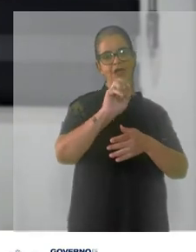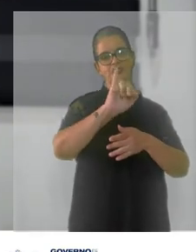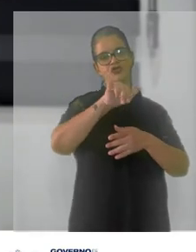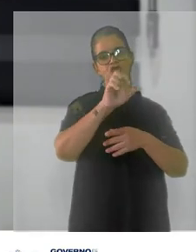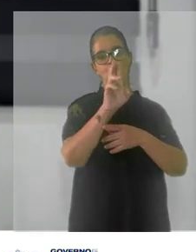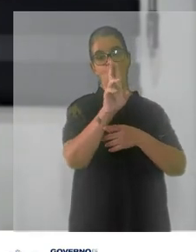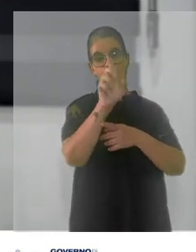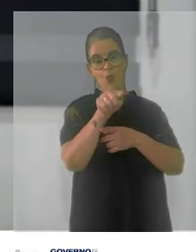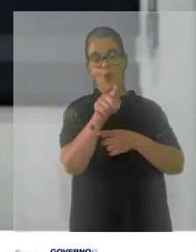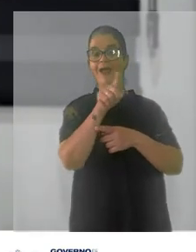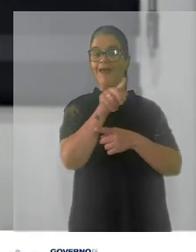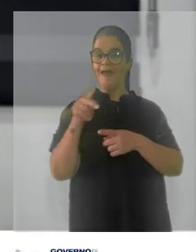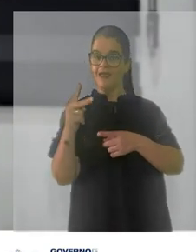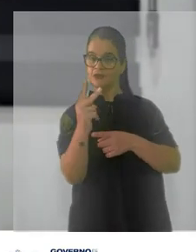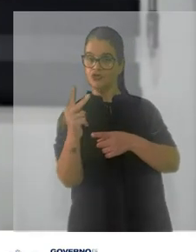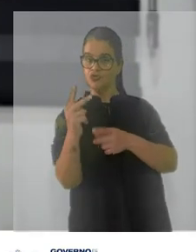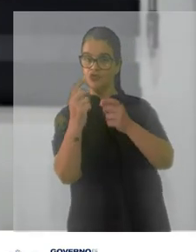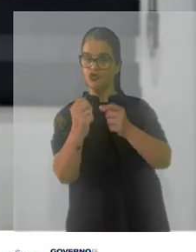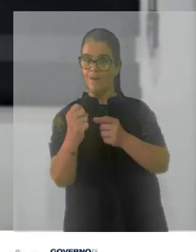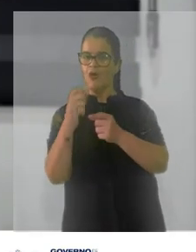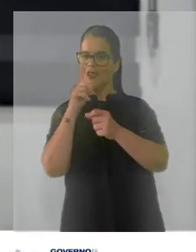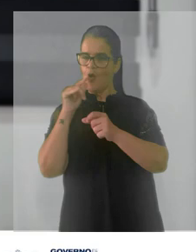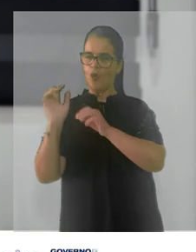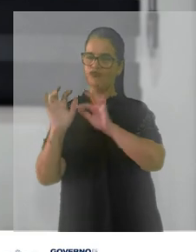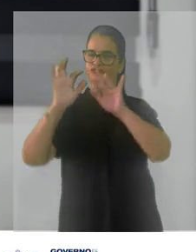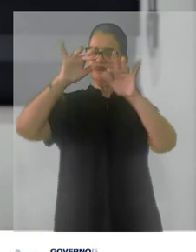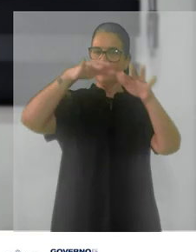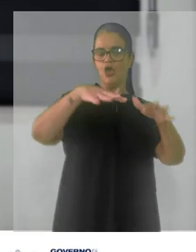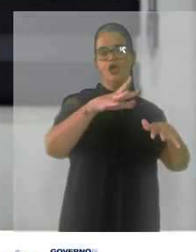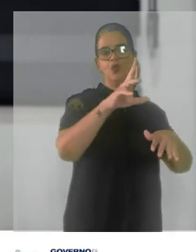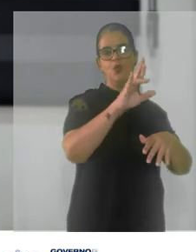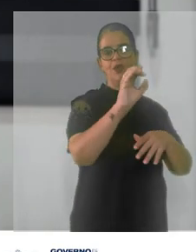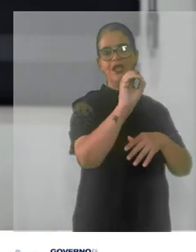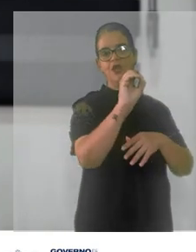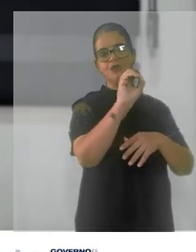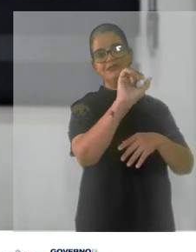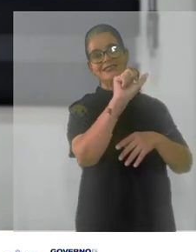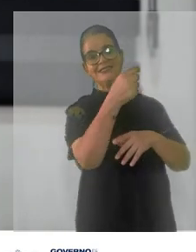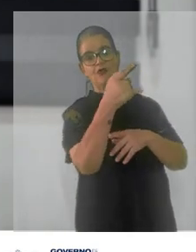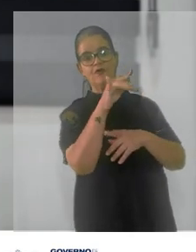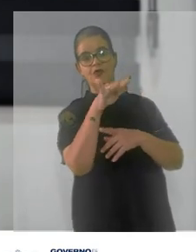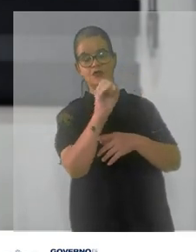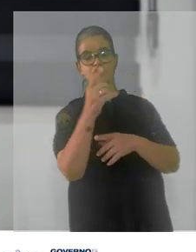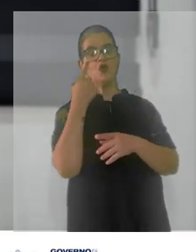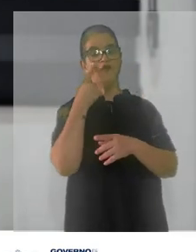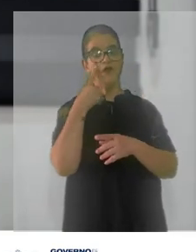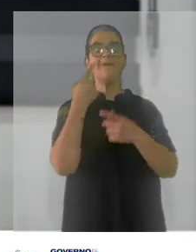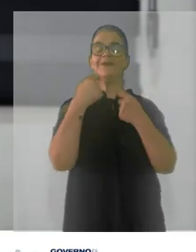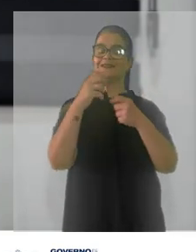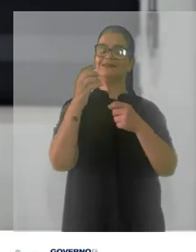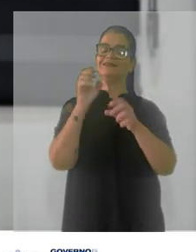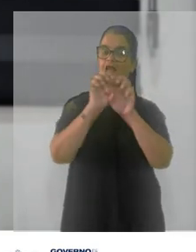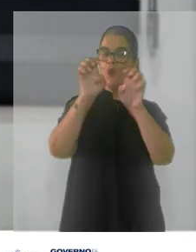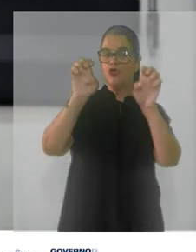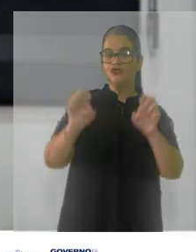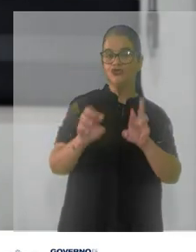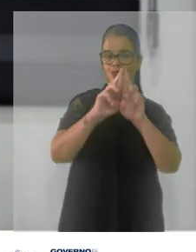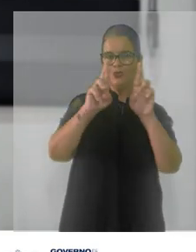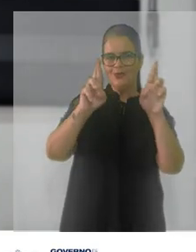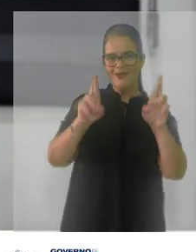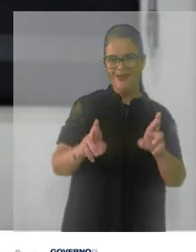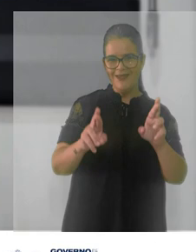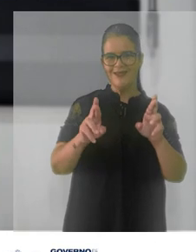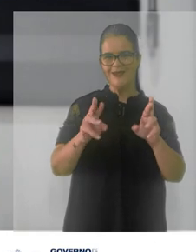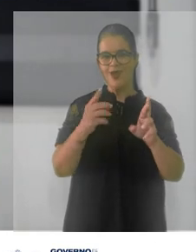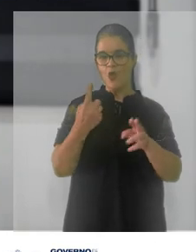Rio São Francisco. Nessa perspectiva, a bacia hidrográfica tem que ser olhada sempre como uma estrutura em rede.